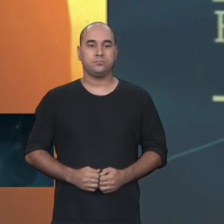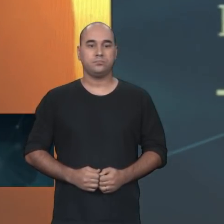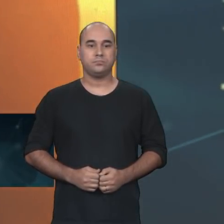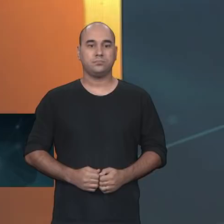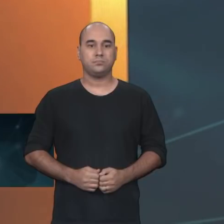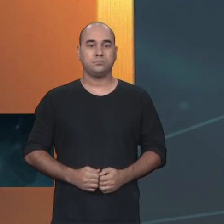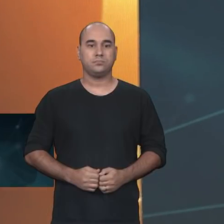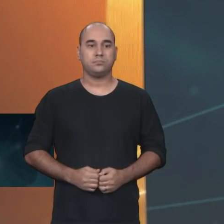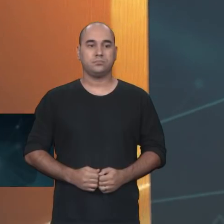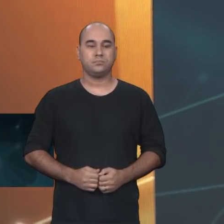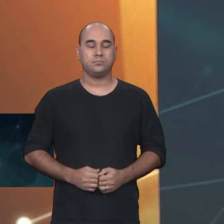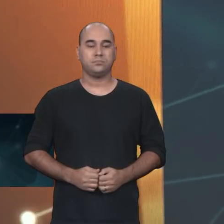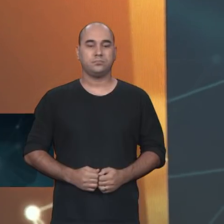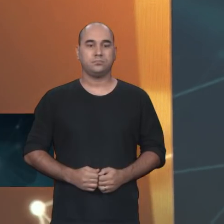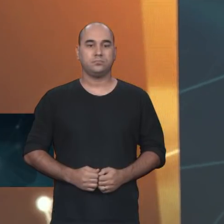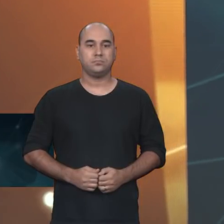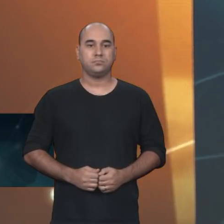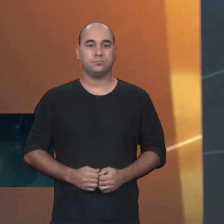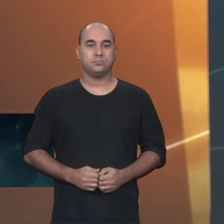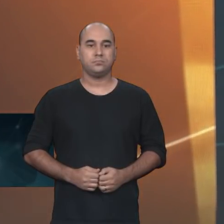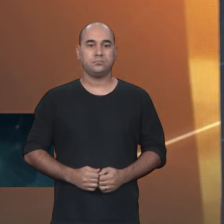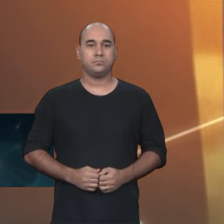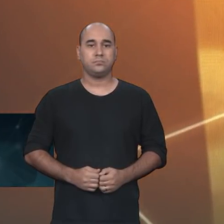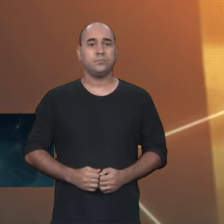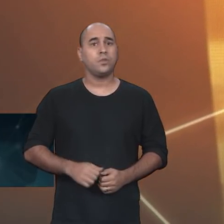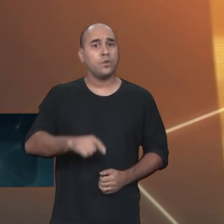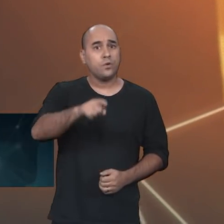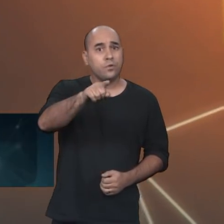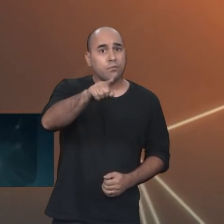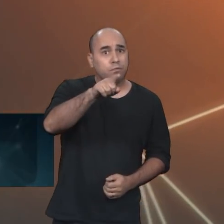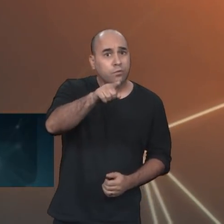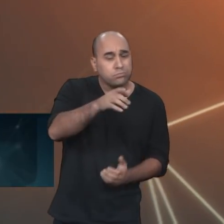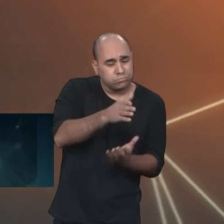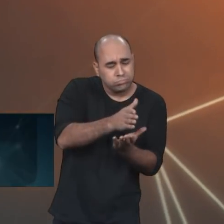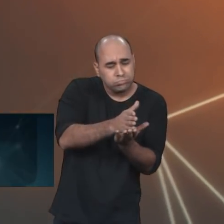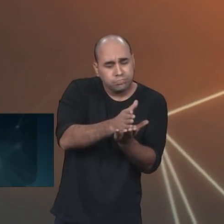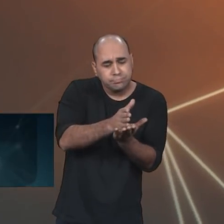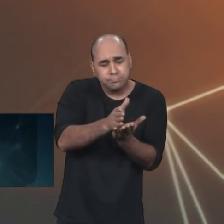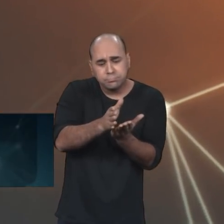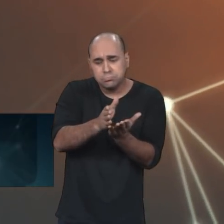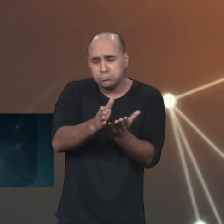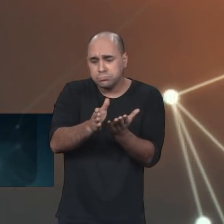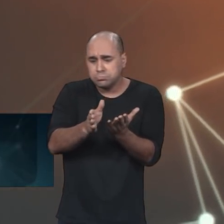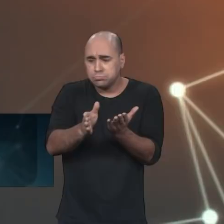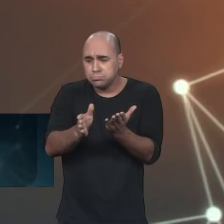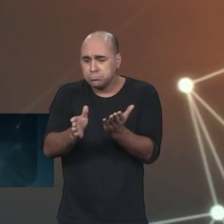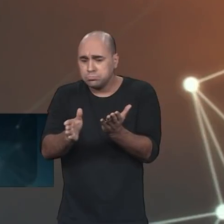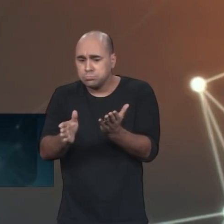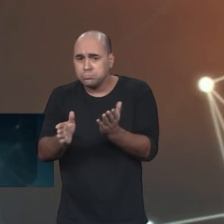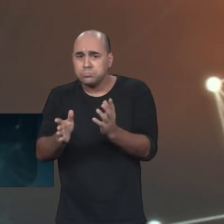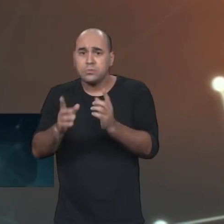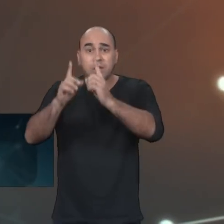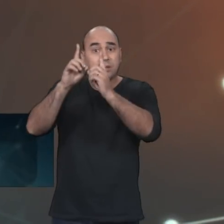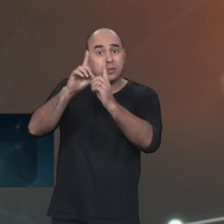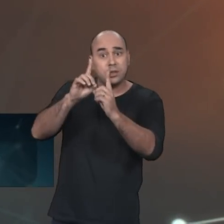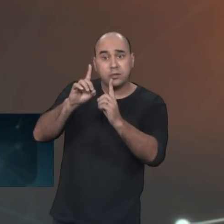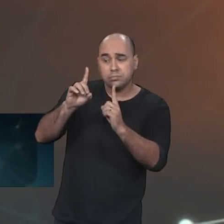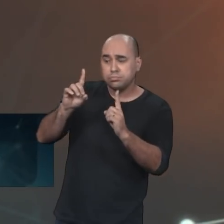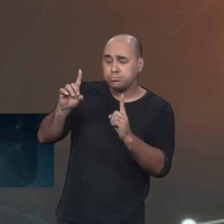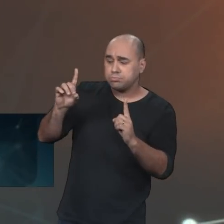Não importa quão distante tens andado de